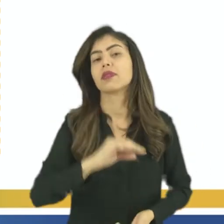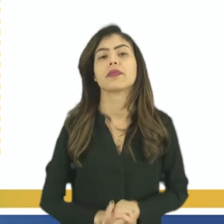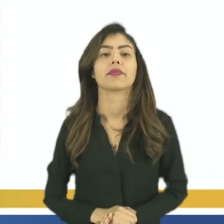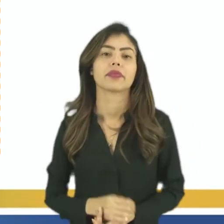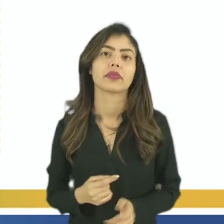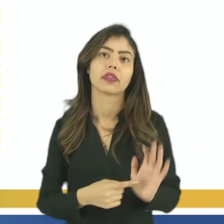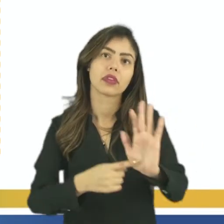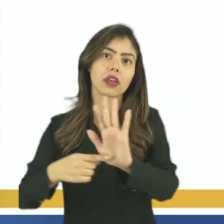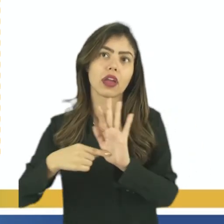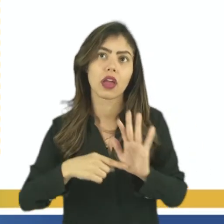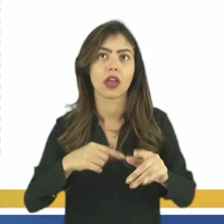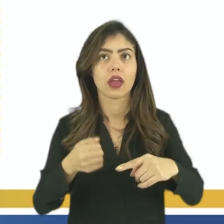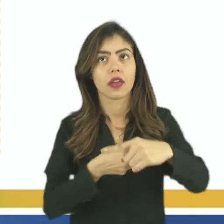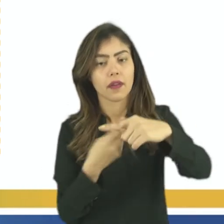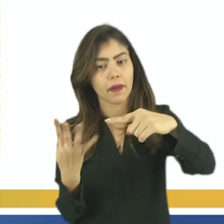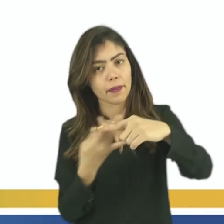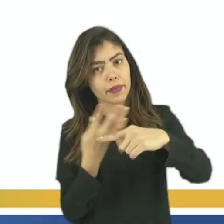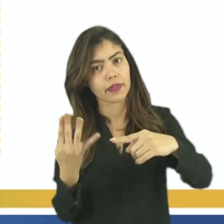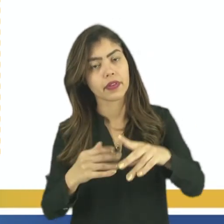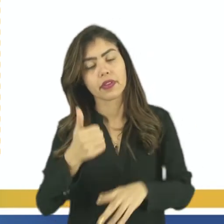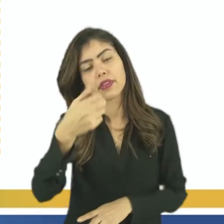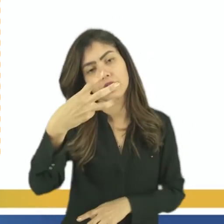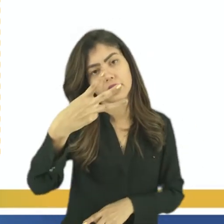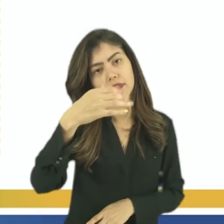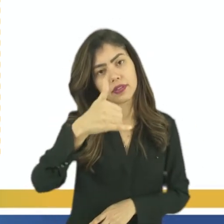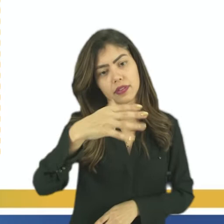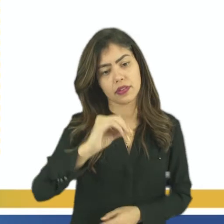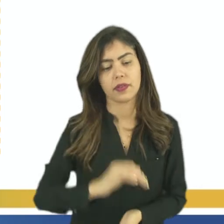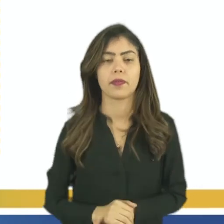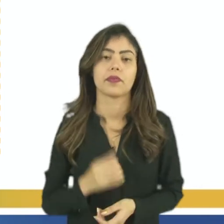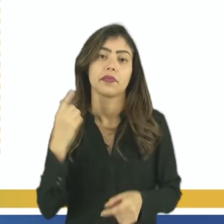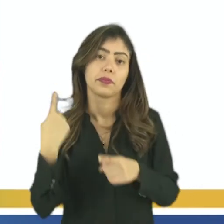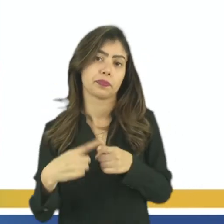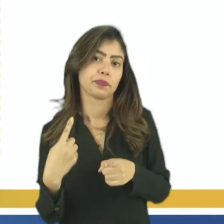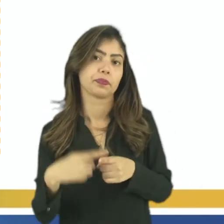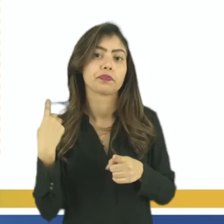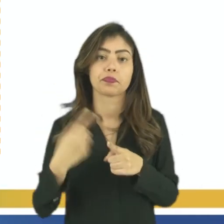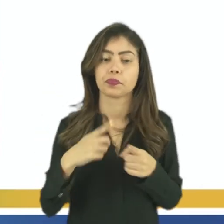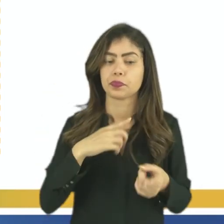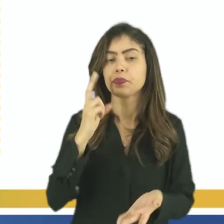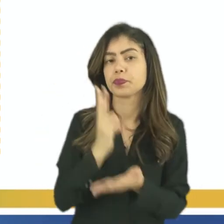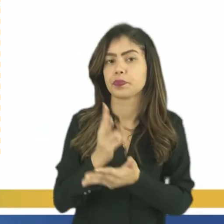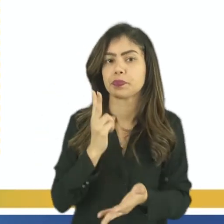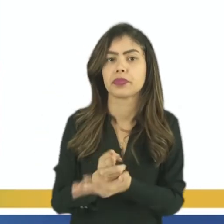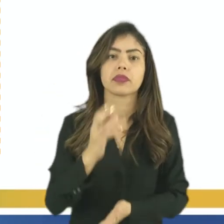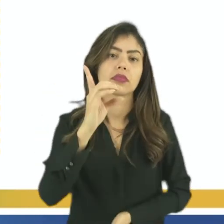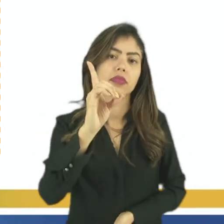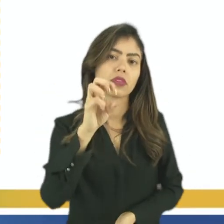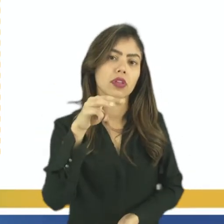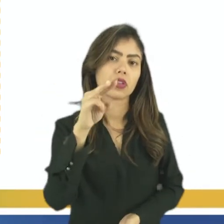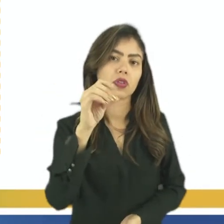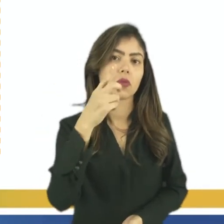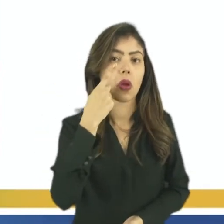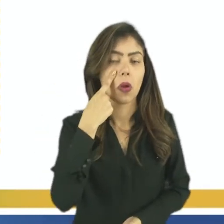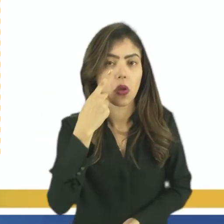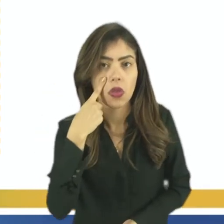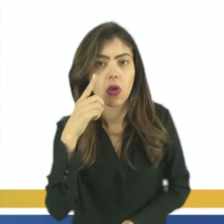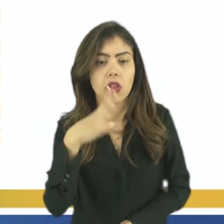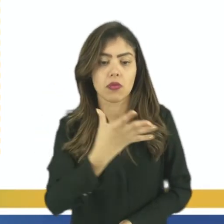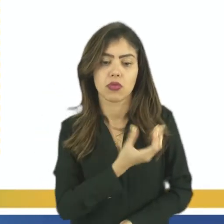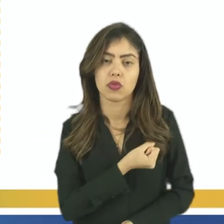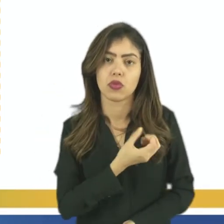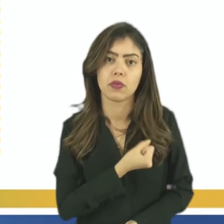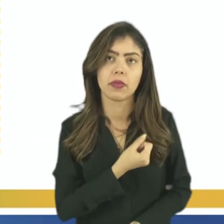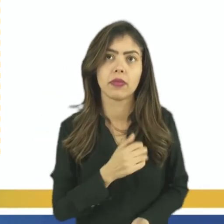90 que representa a fração três décimos porque porque como elas têm os mesmos deve na dores basta olhar para os